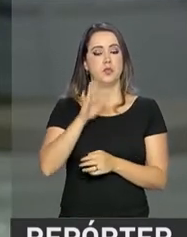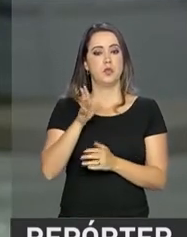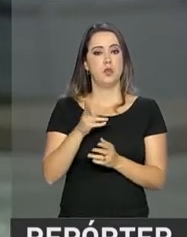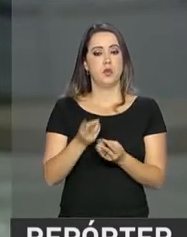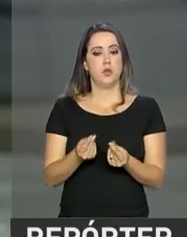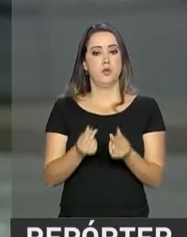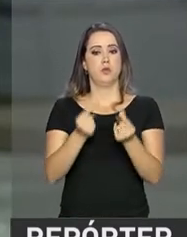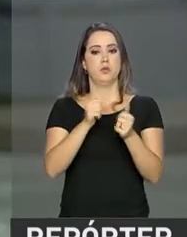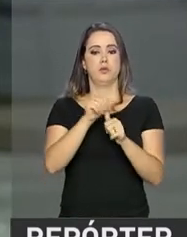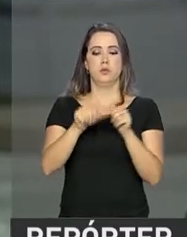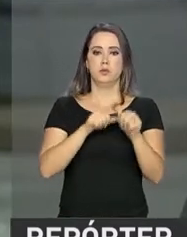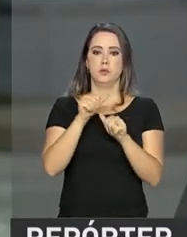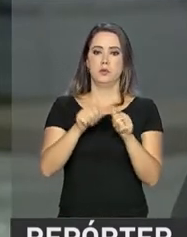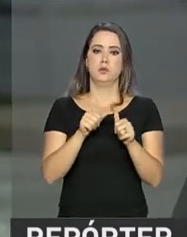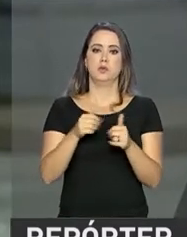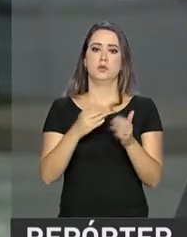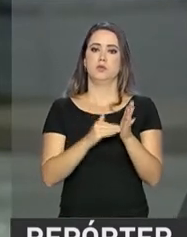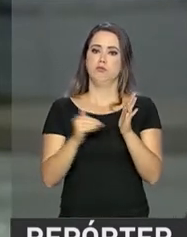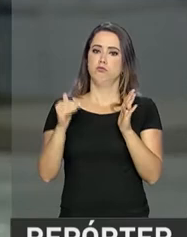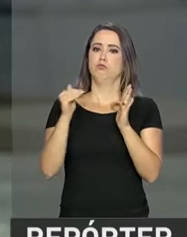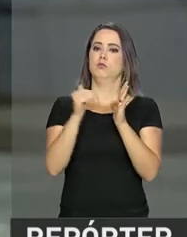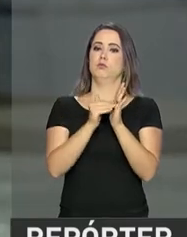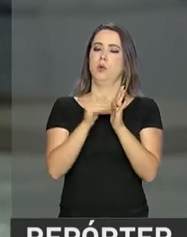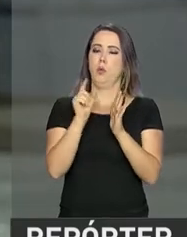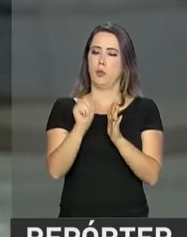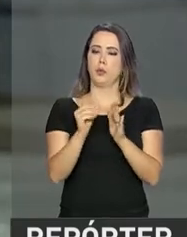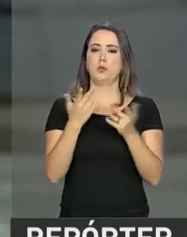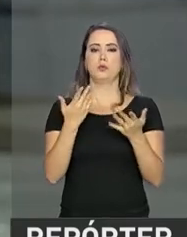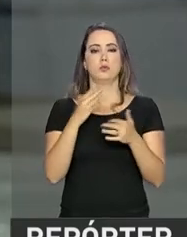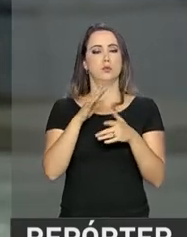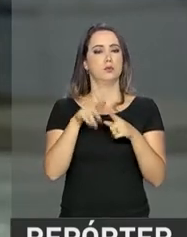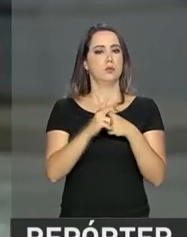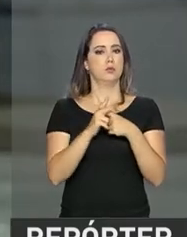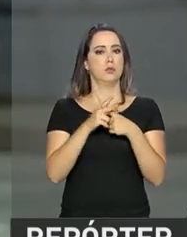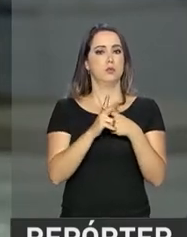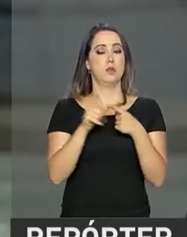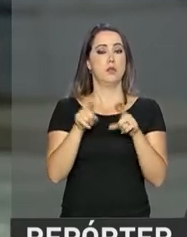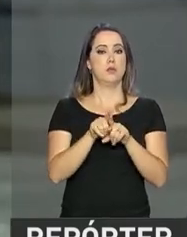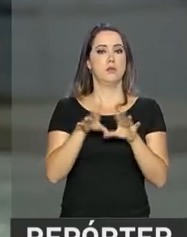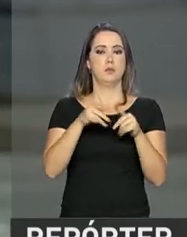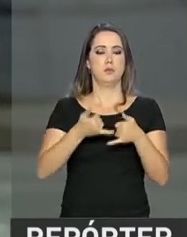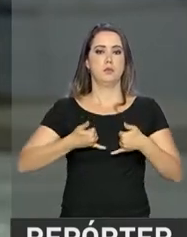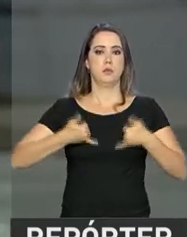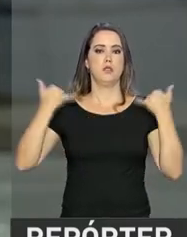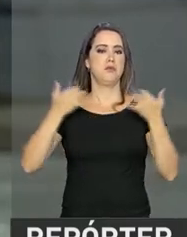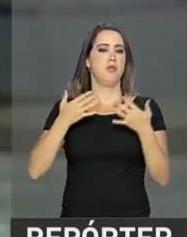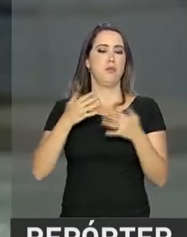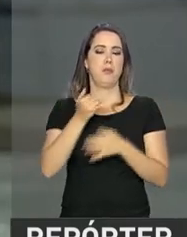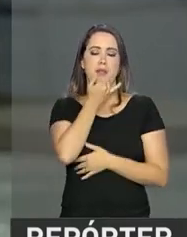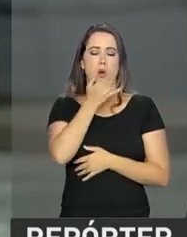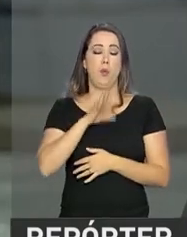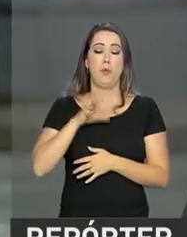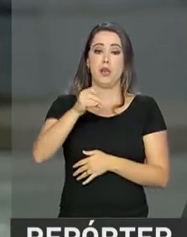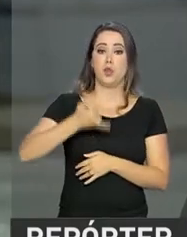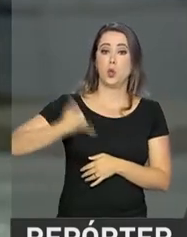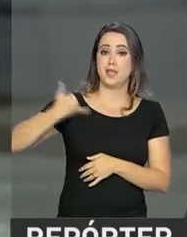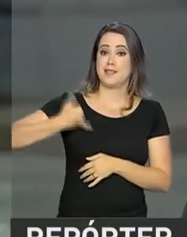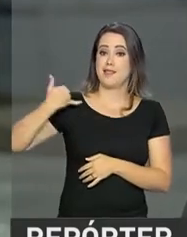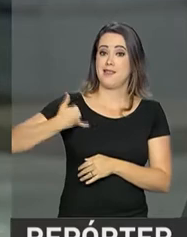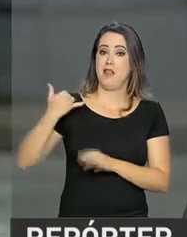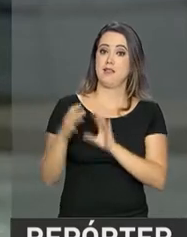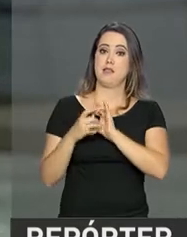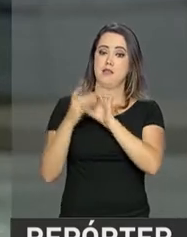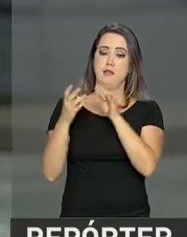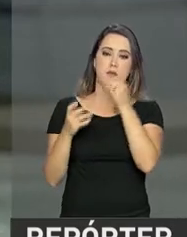valores corrigidos atualizados nem reajustados e também para todas as idades a gente lembra que pode fazer o saque